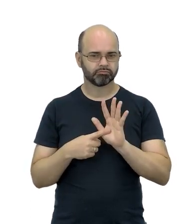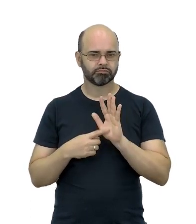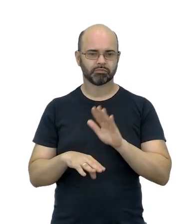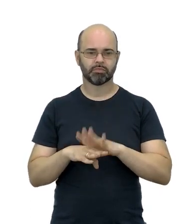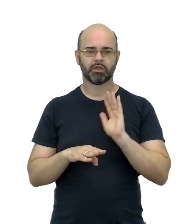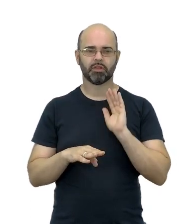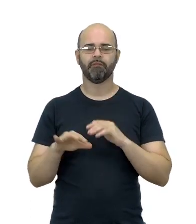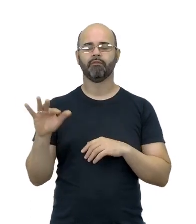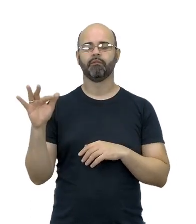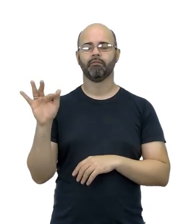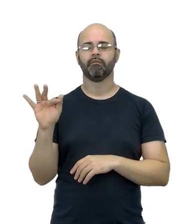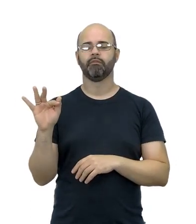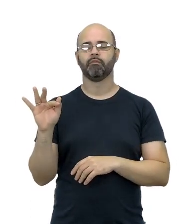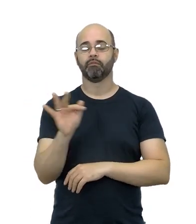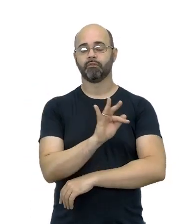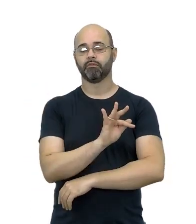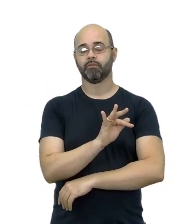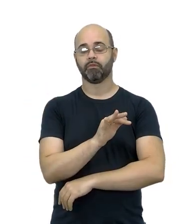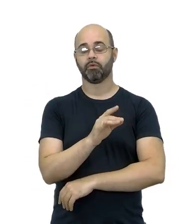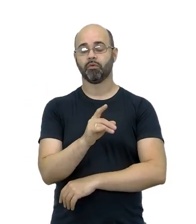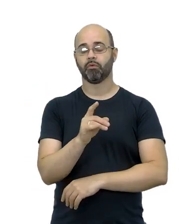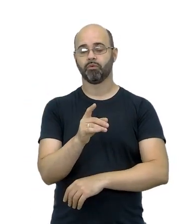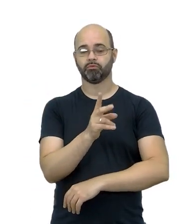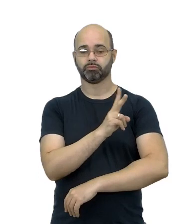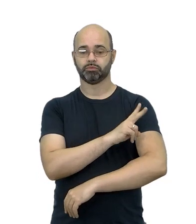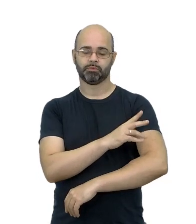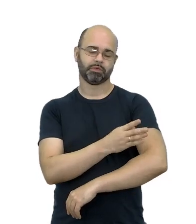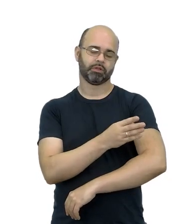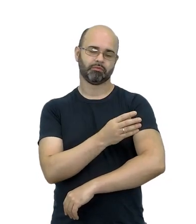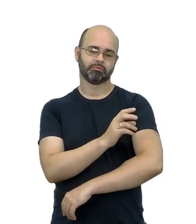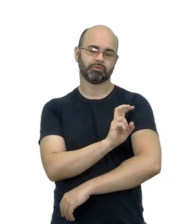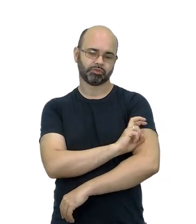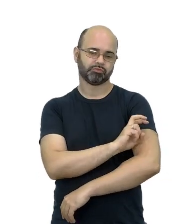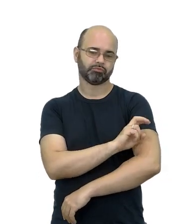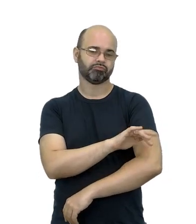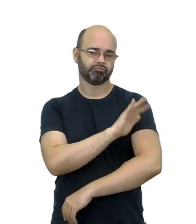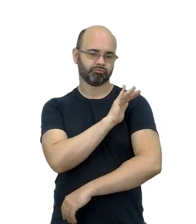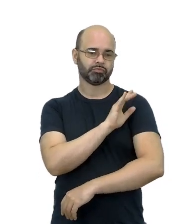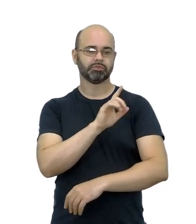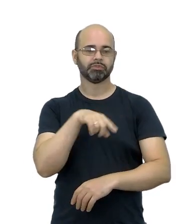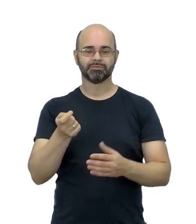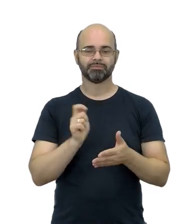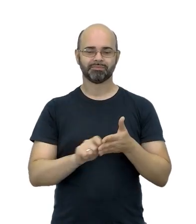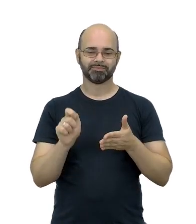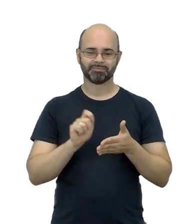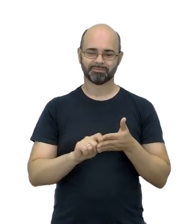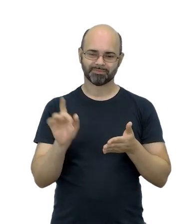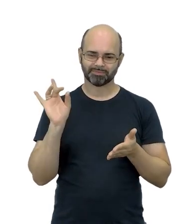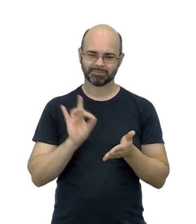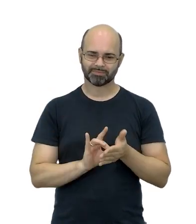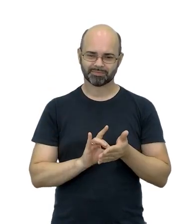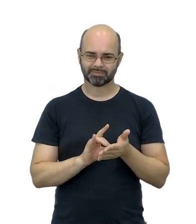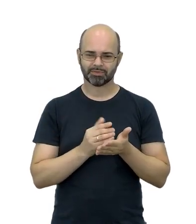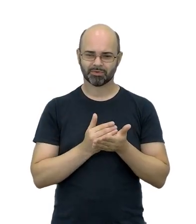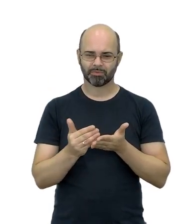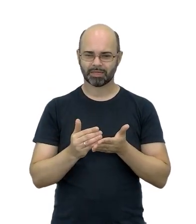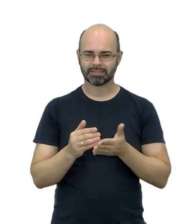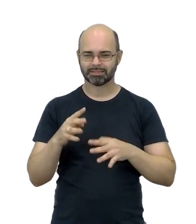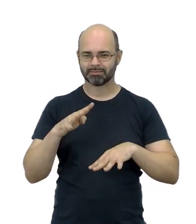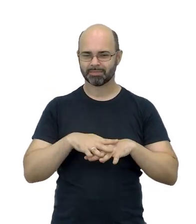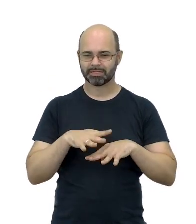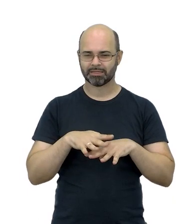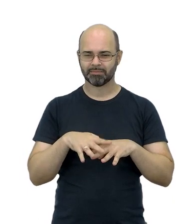do Fundamental 2 e no ensino médio é que começam a aparecer essa escrita matemática com mais rigor,